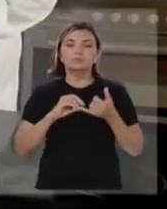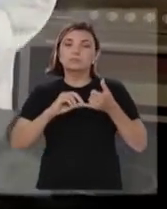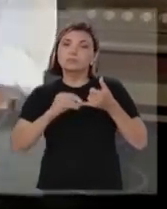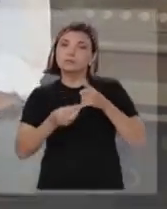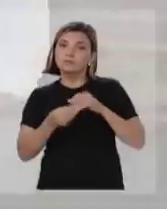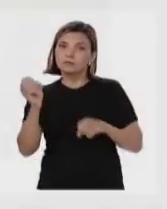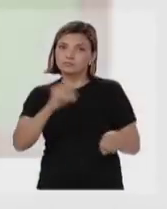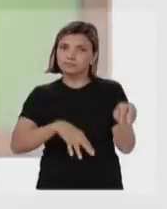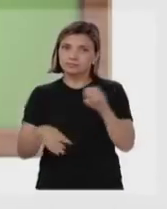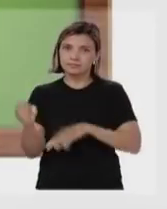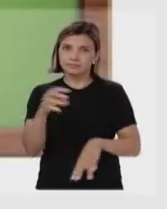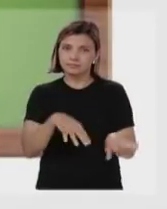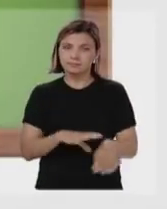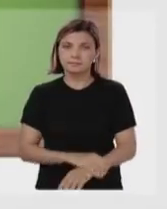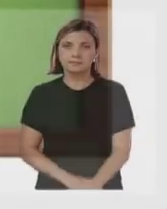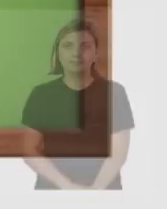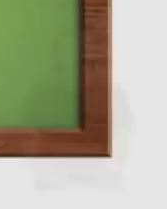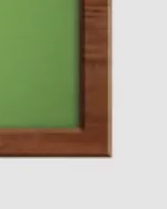a feijoada.